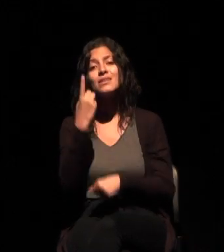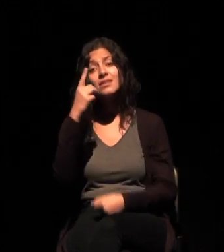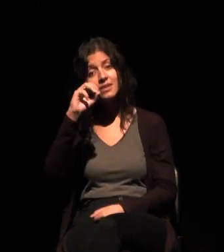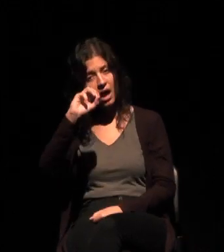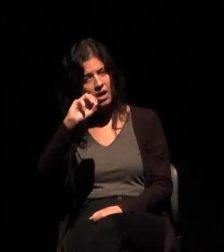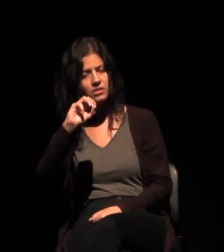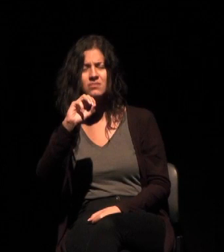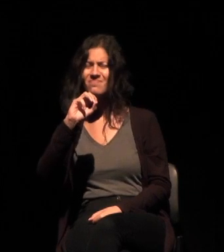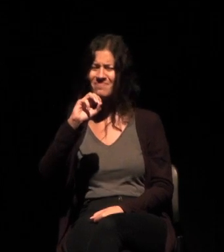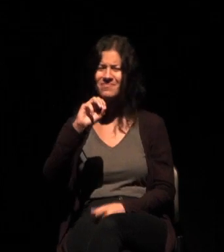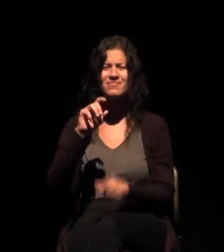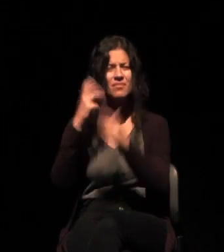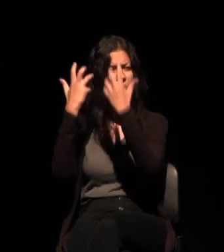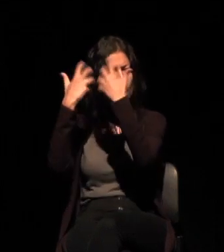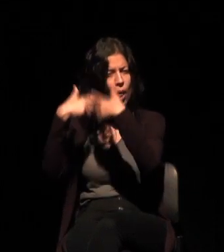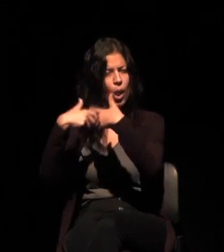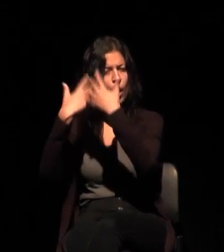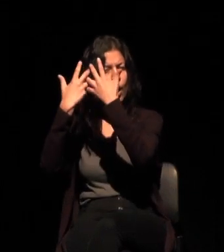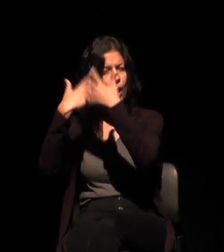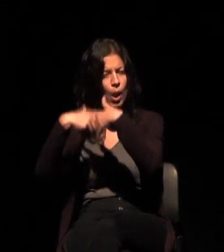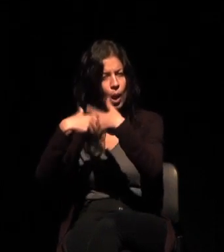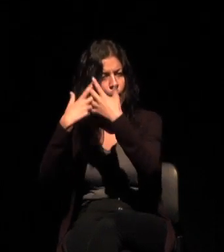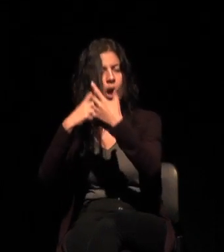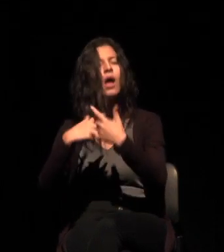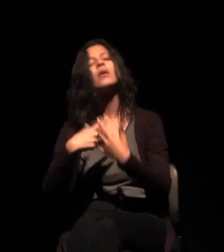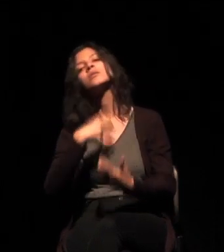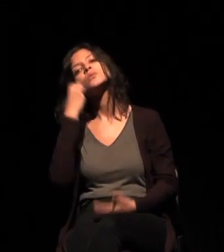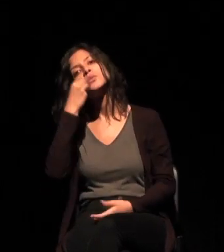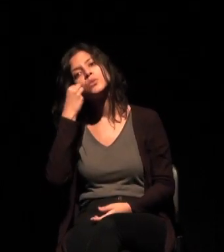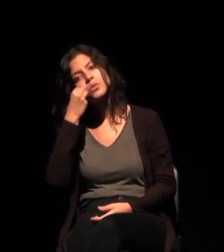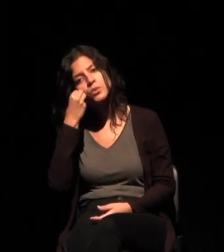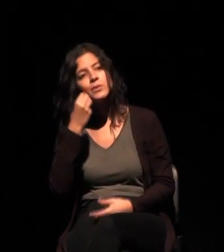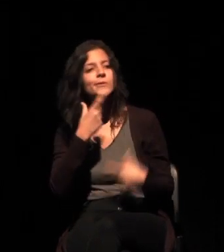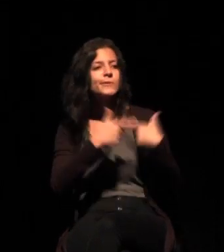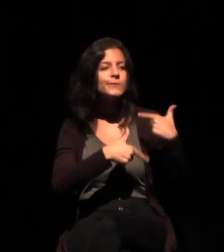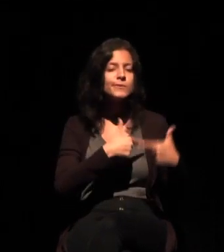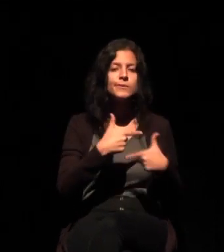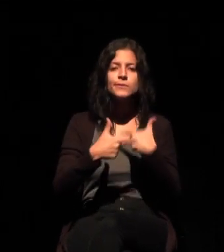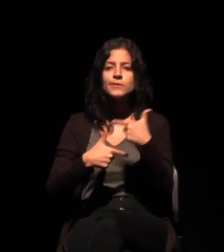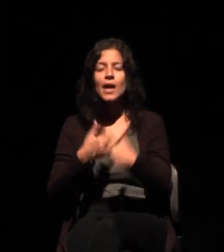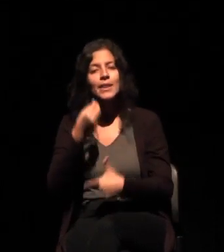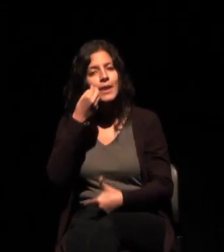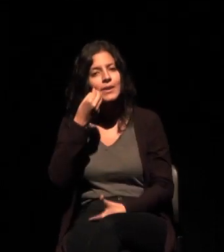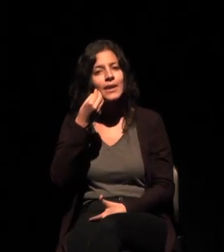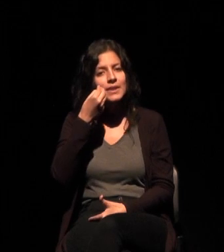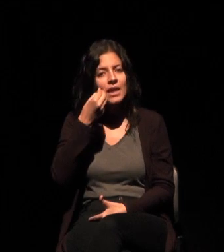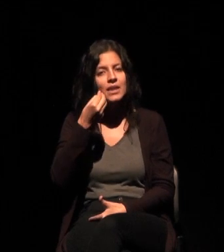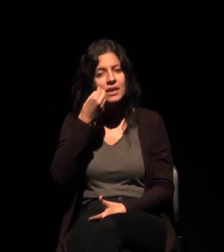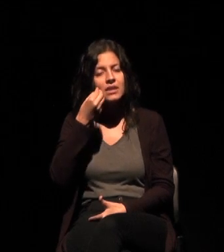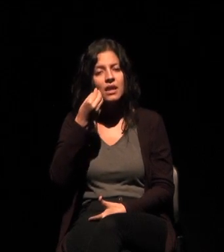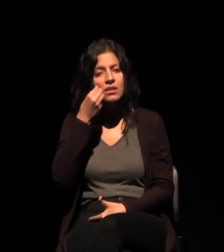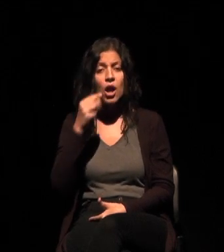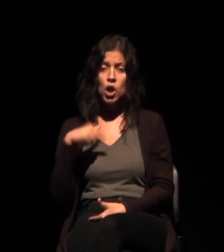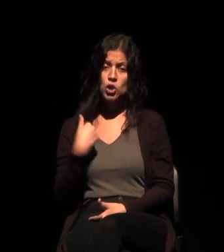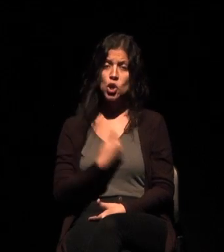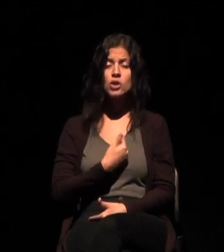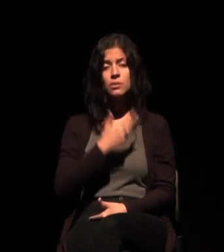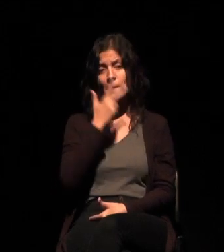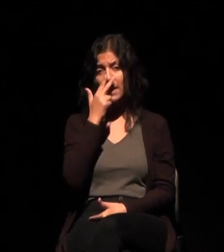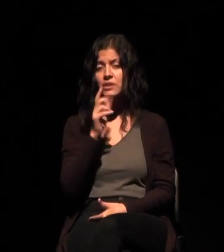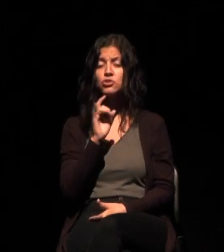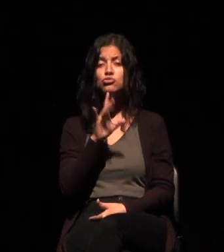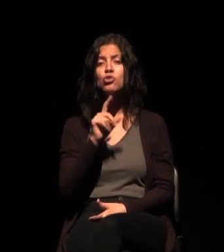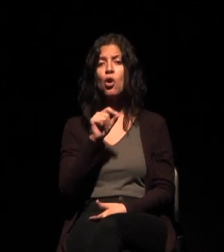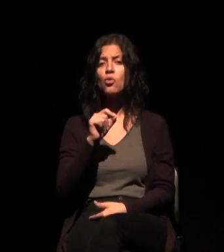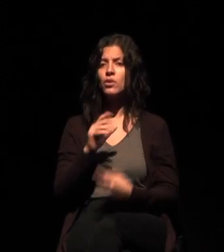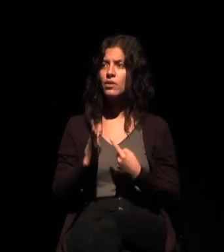de muita reflexão e de alguma experiência trabalhar essas questões nós percebemos que não somos só um número gente total filtro a transferência